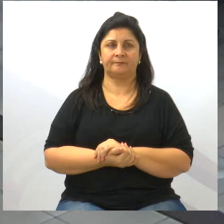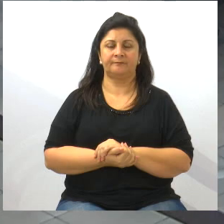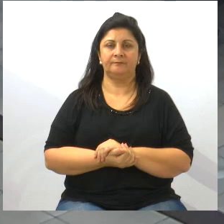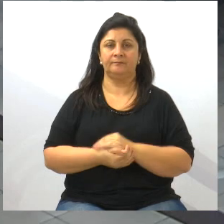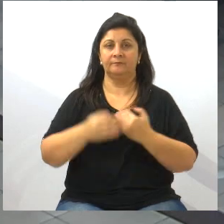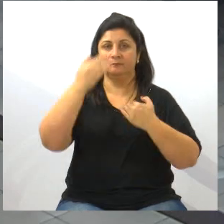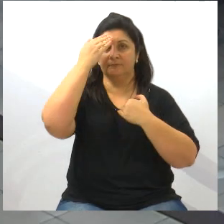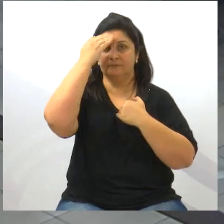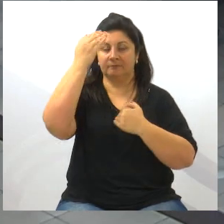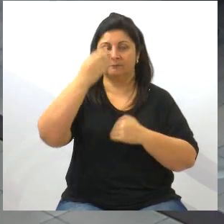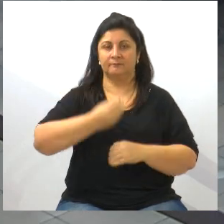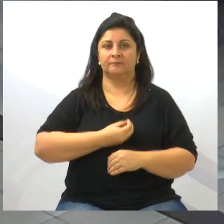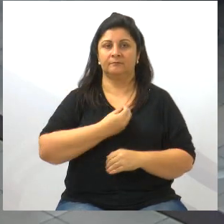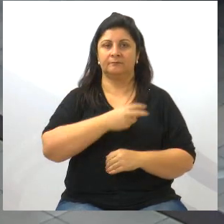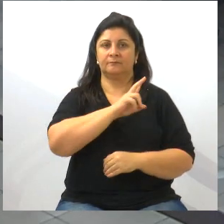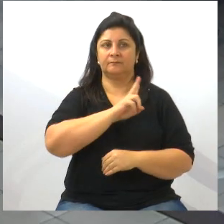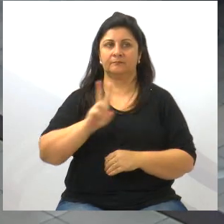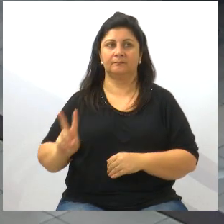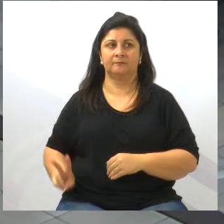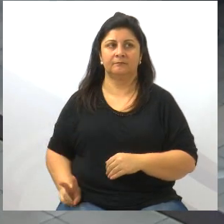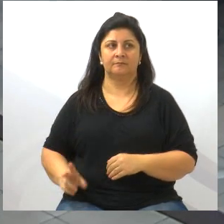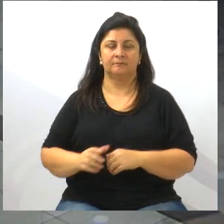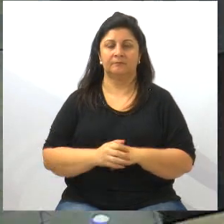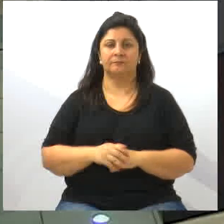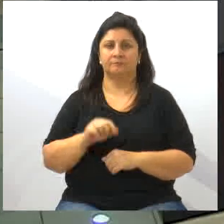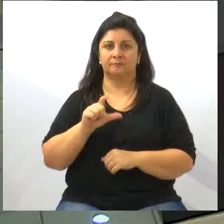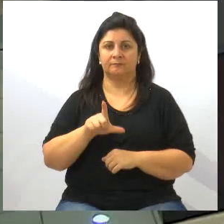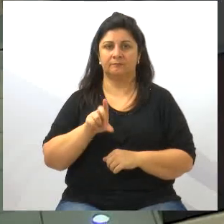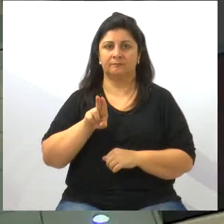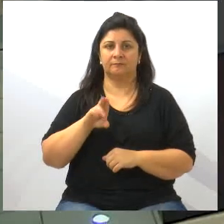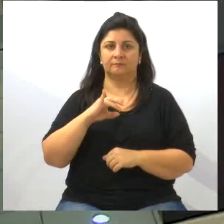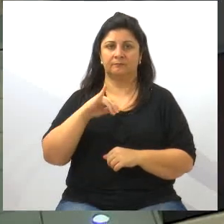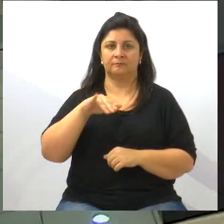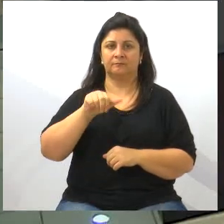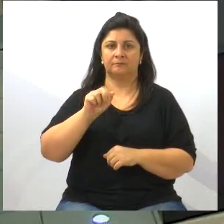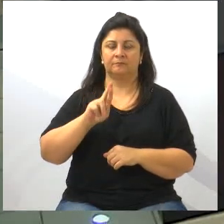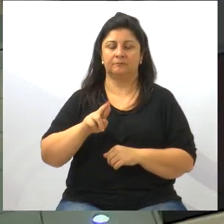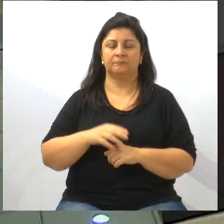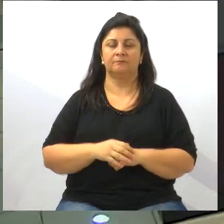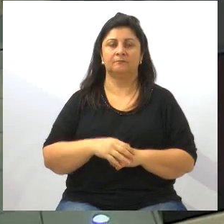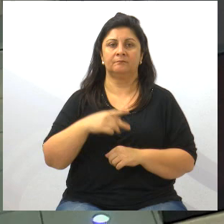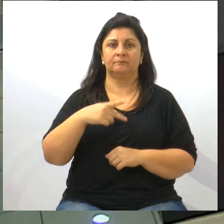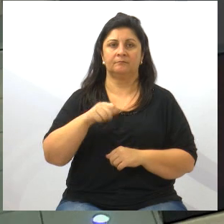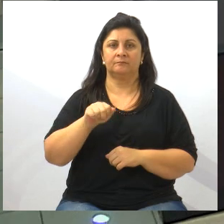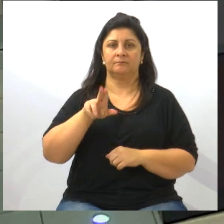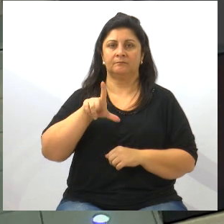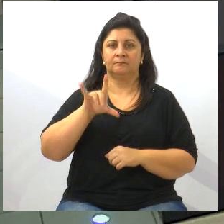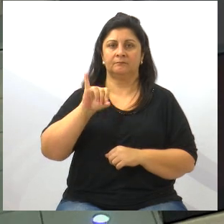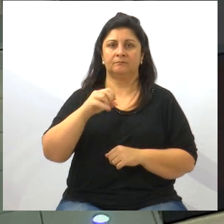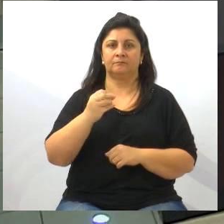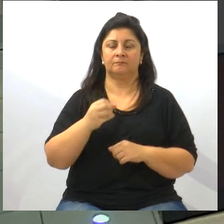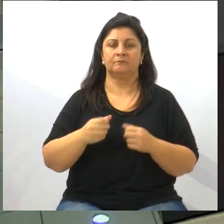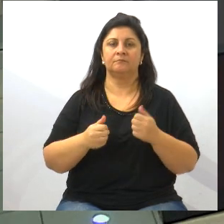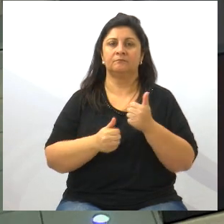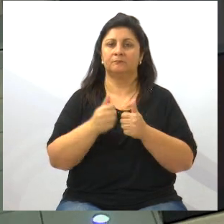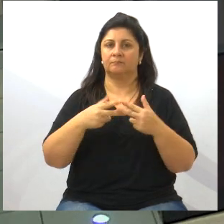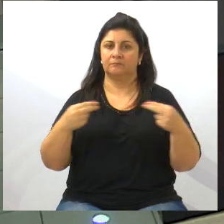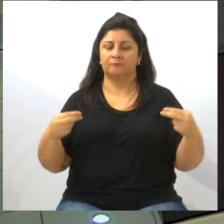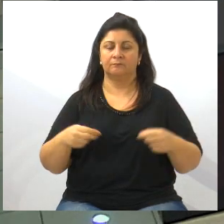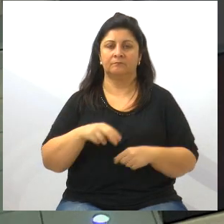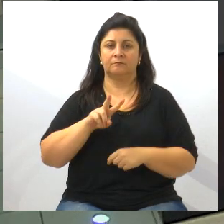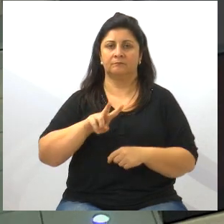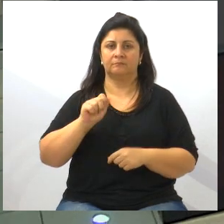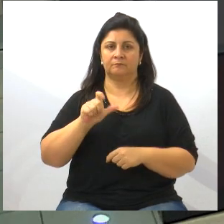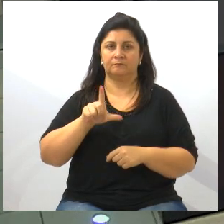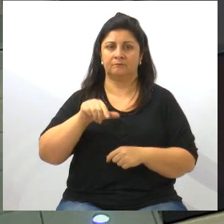Agradecemos a presença dos vereadores Lucimar Ponciano, Paulinho do Esporte, vereador Valmir do Parque Meia Lua e